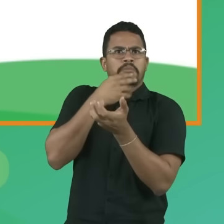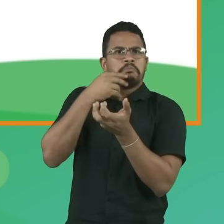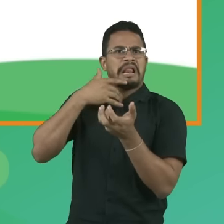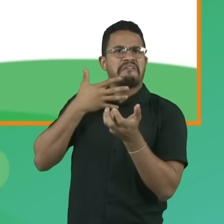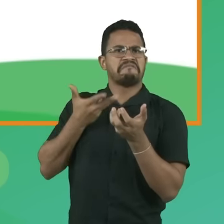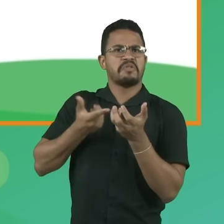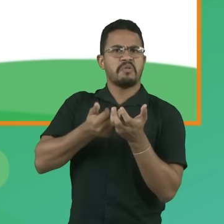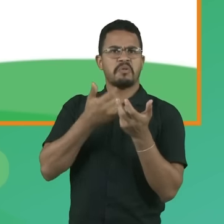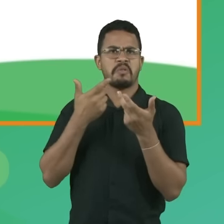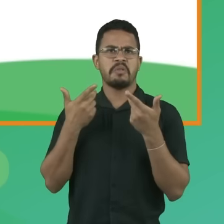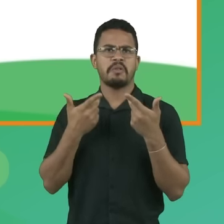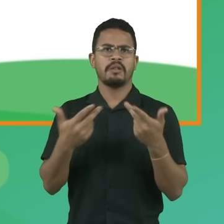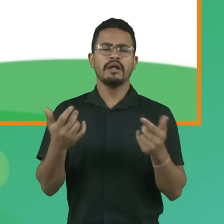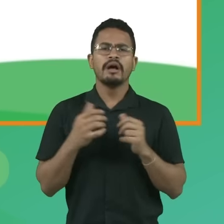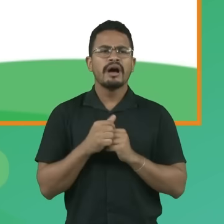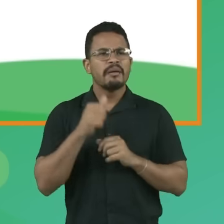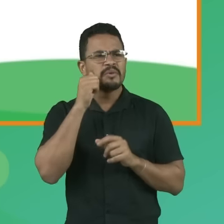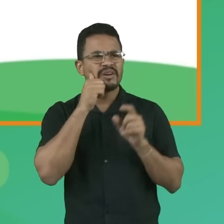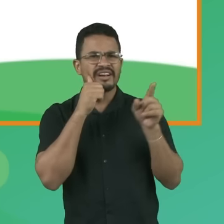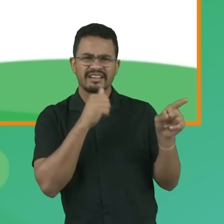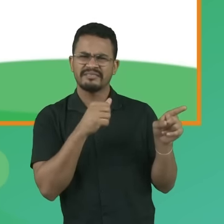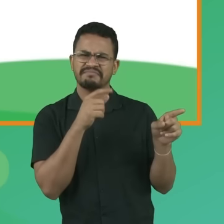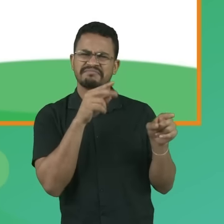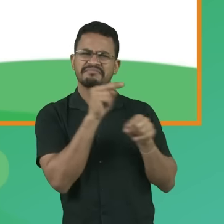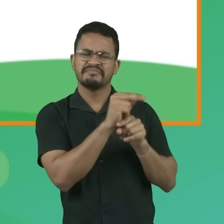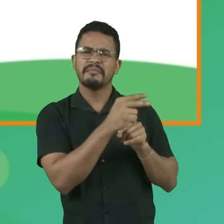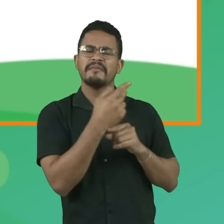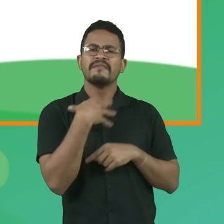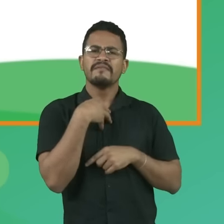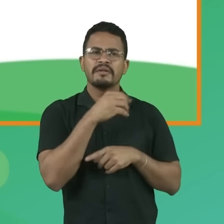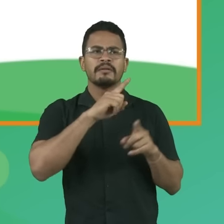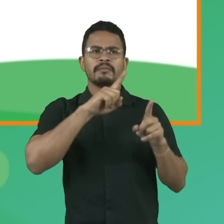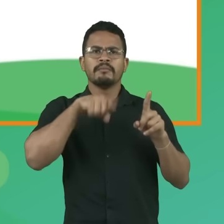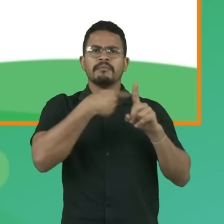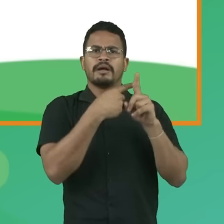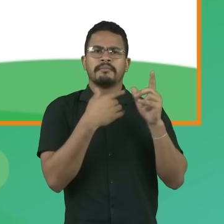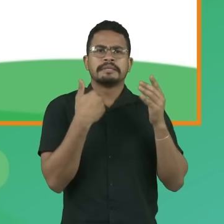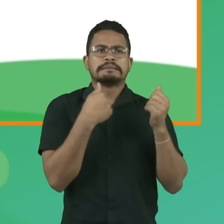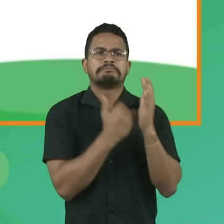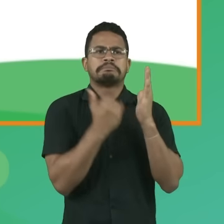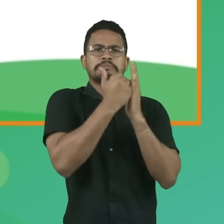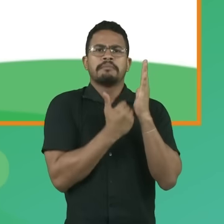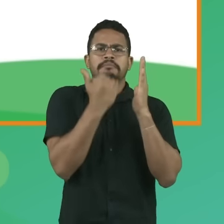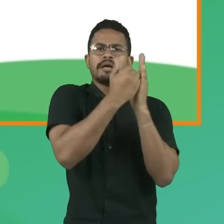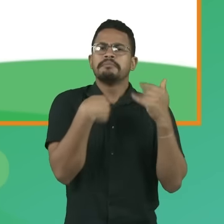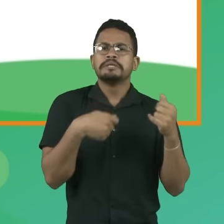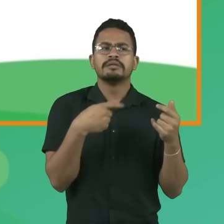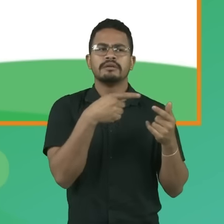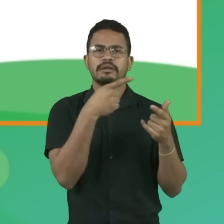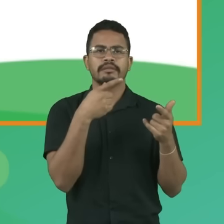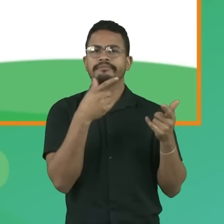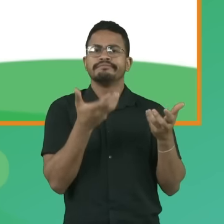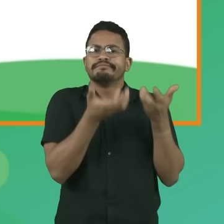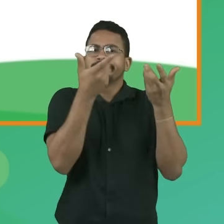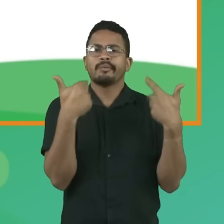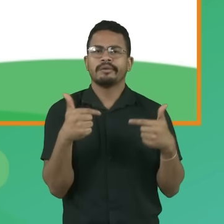mais. Então, são questões aí que a gente tem que refletir, tem que pensar antes de, de,